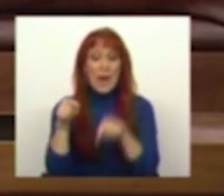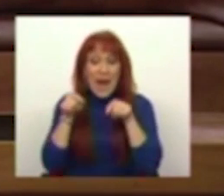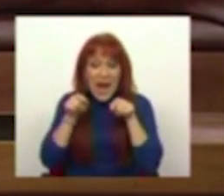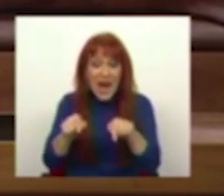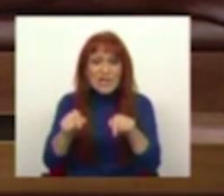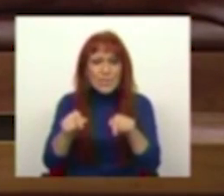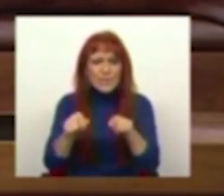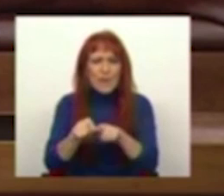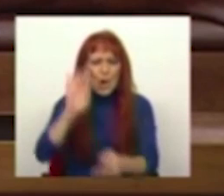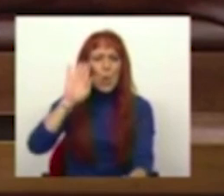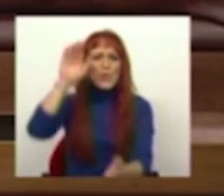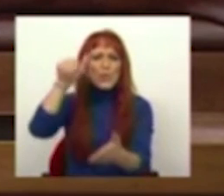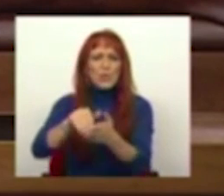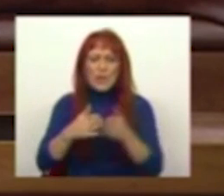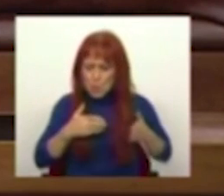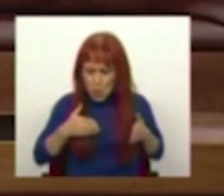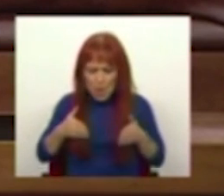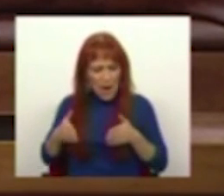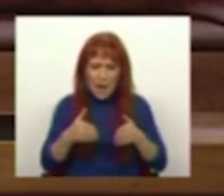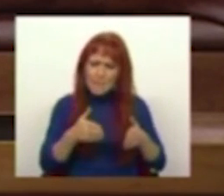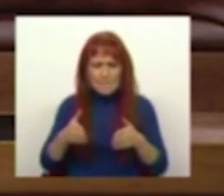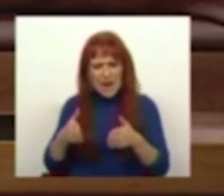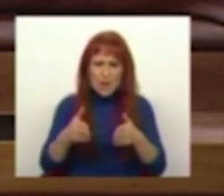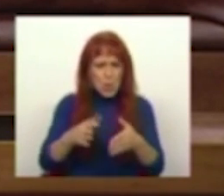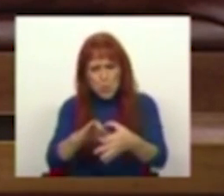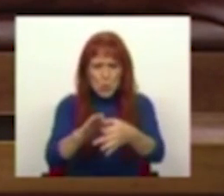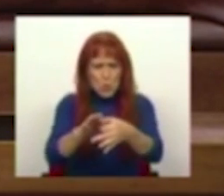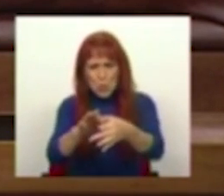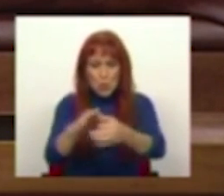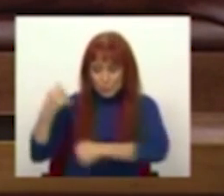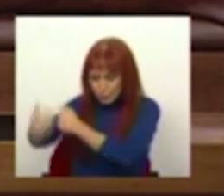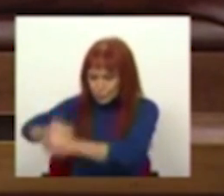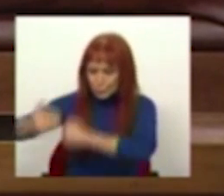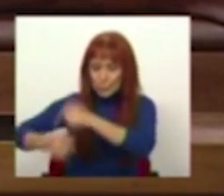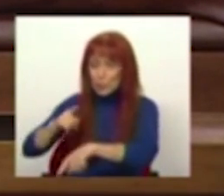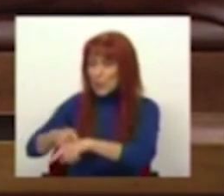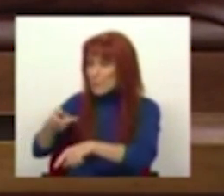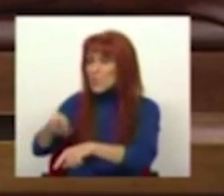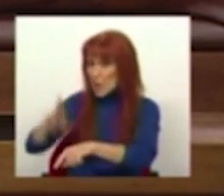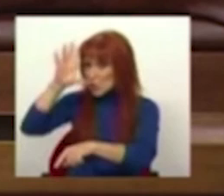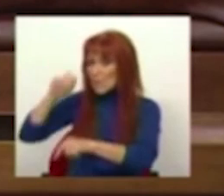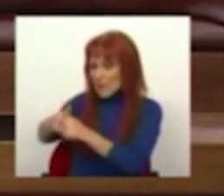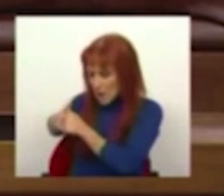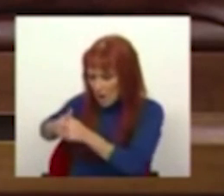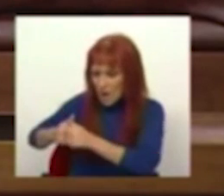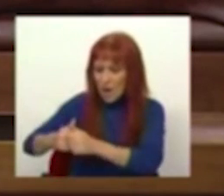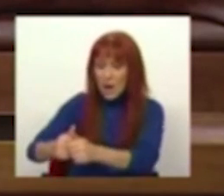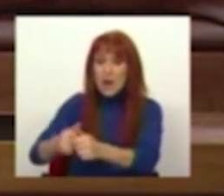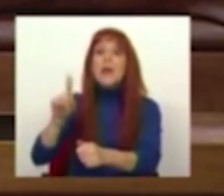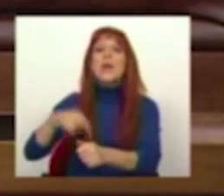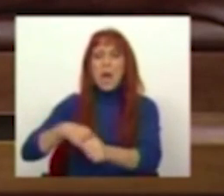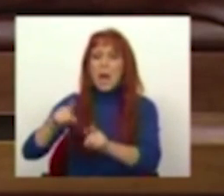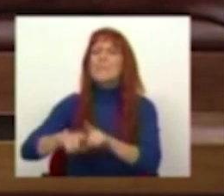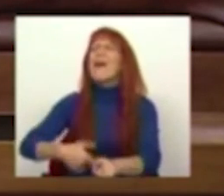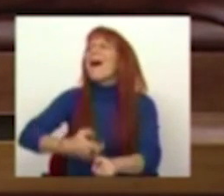Este é o resultado da trajetória de consolidação prosseguida na anterior legislatura e é também